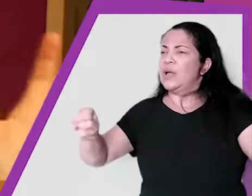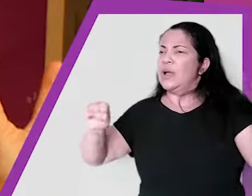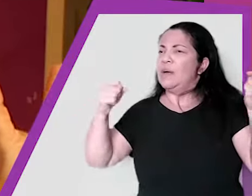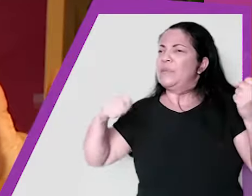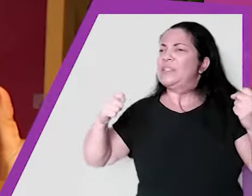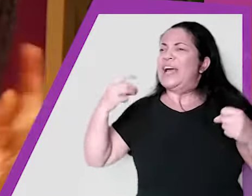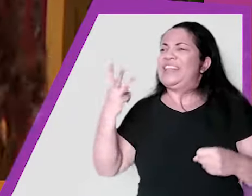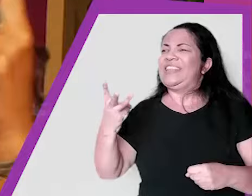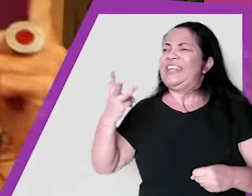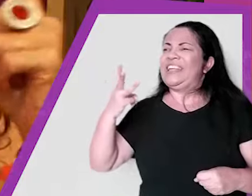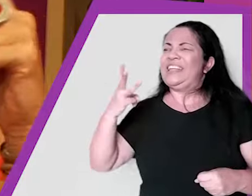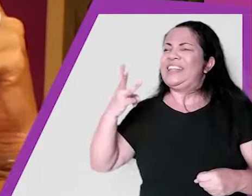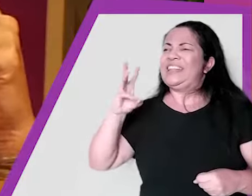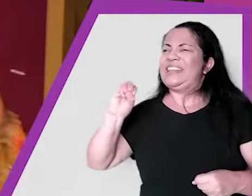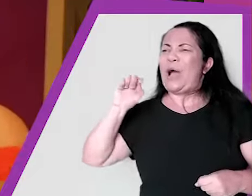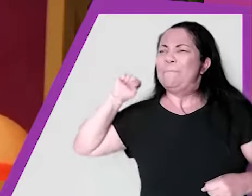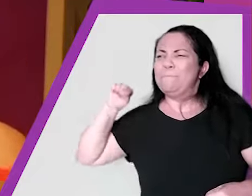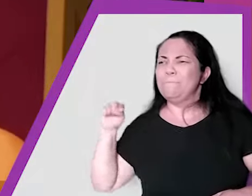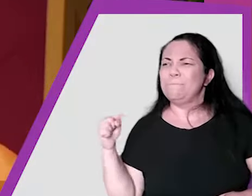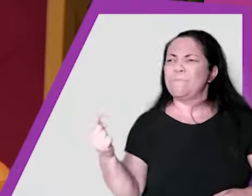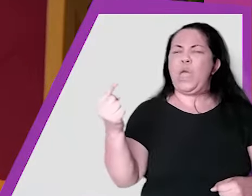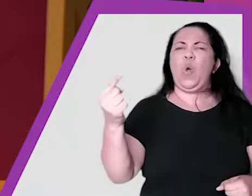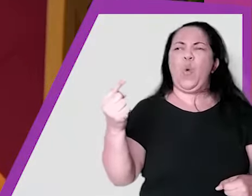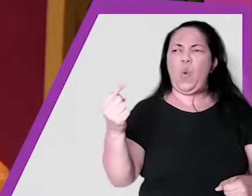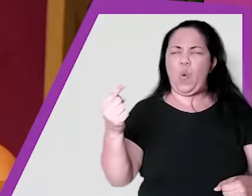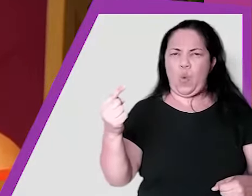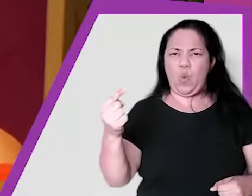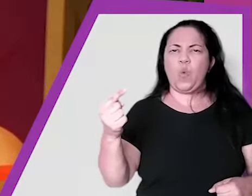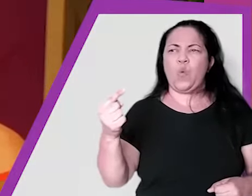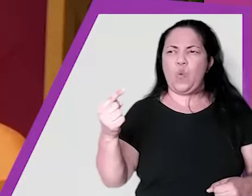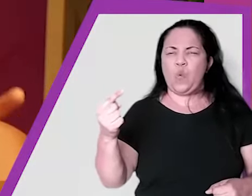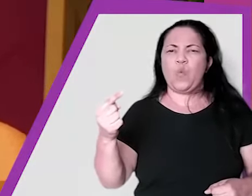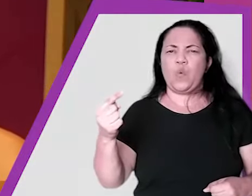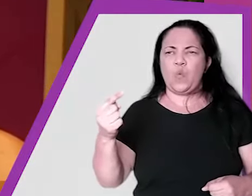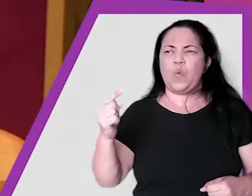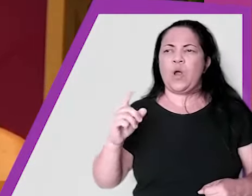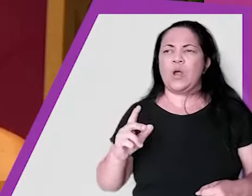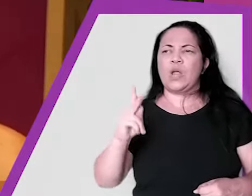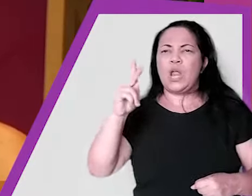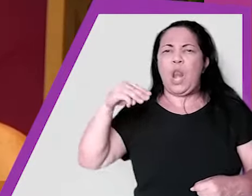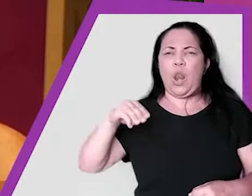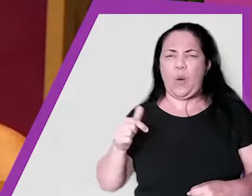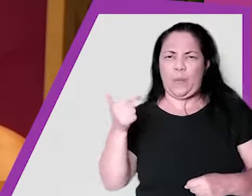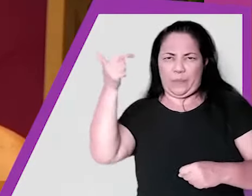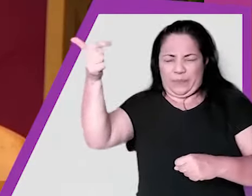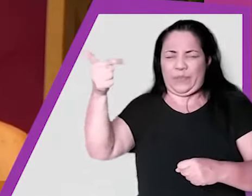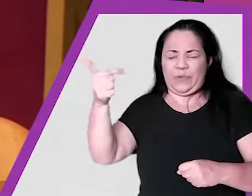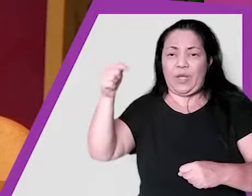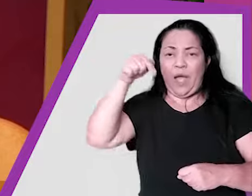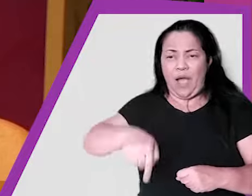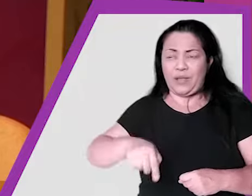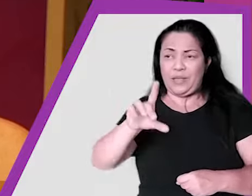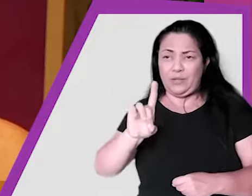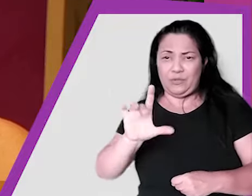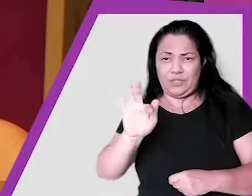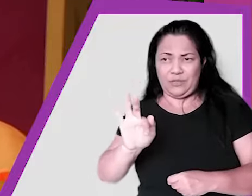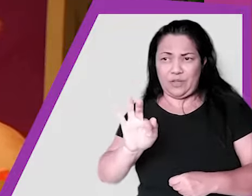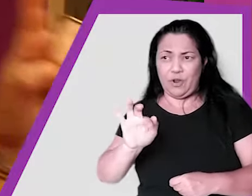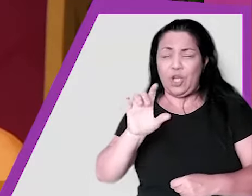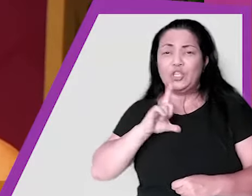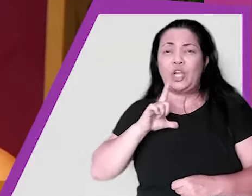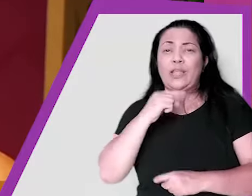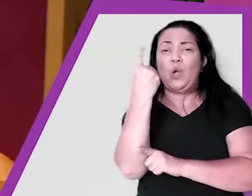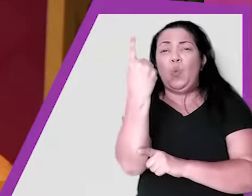precisa de um espaço assim, uma onça, precisa de um espaço de 30 mil hectares. É muito grande isso. Em Brasília,